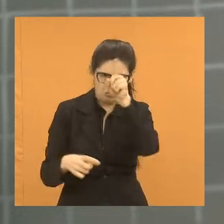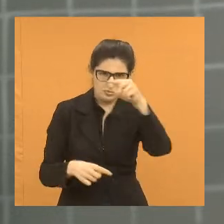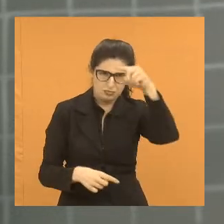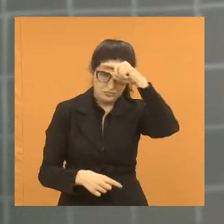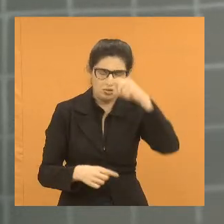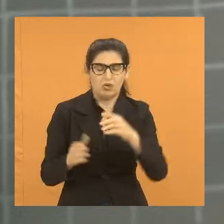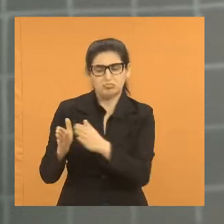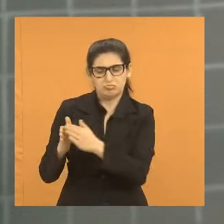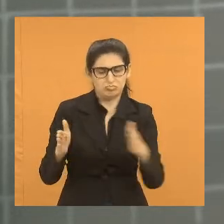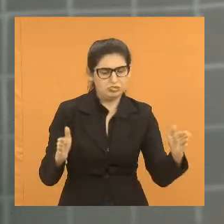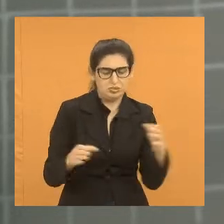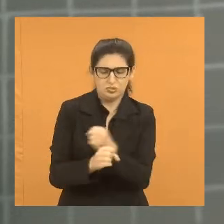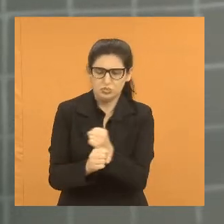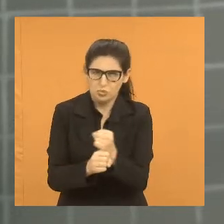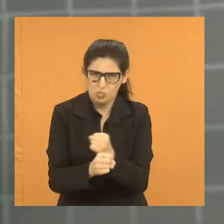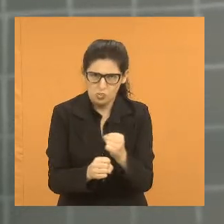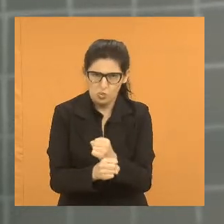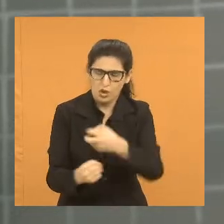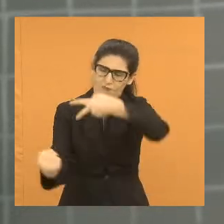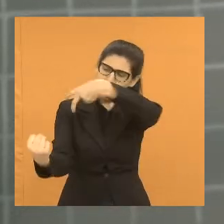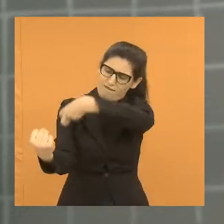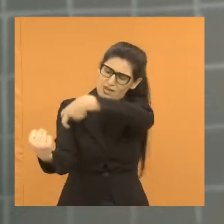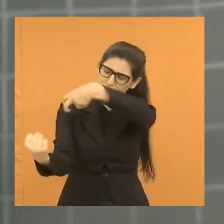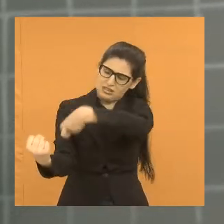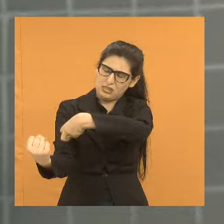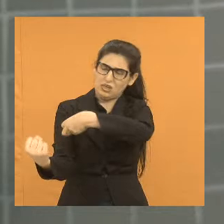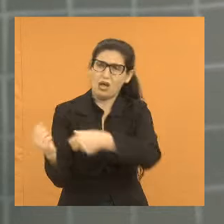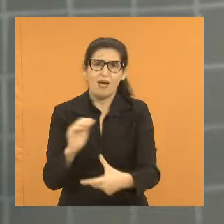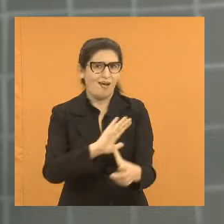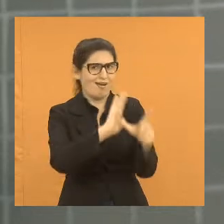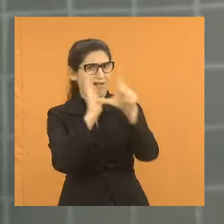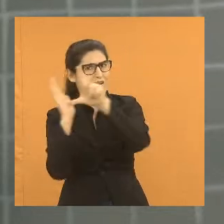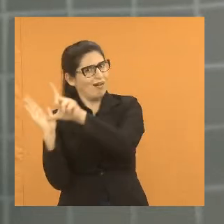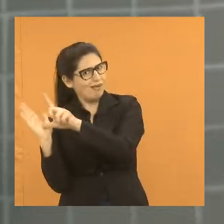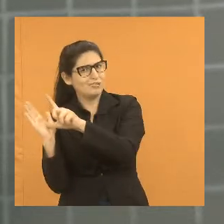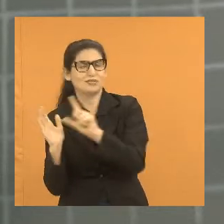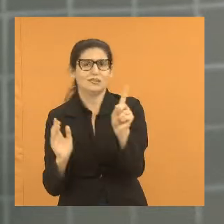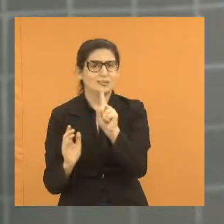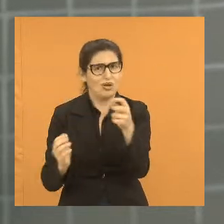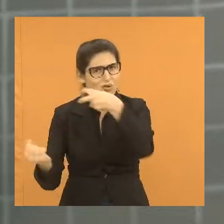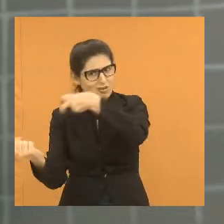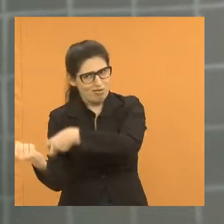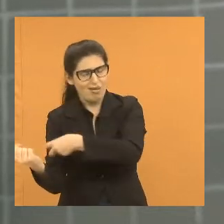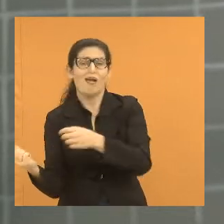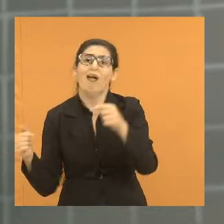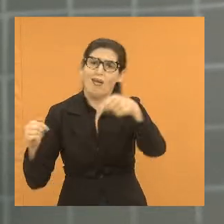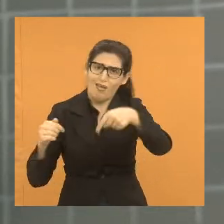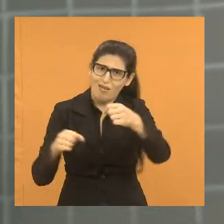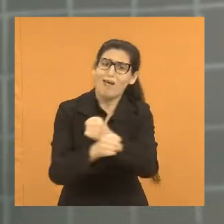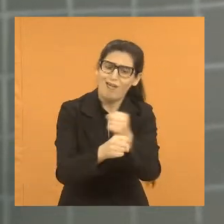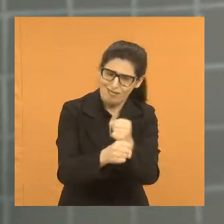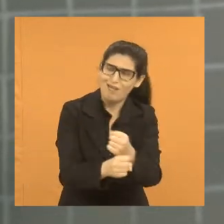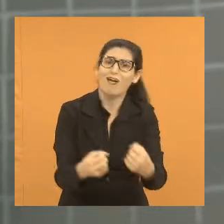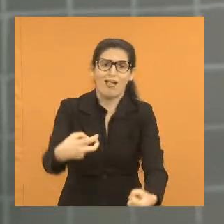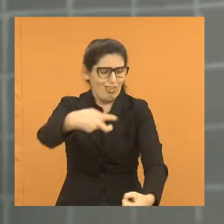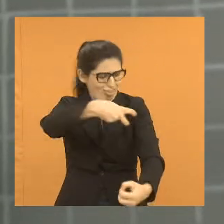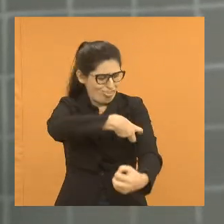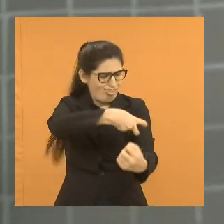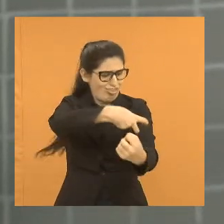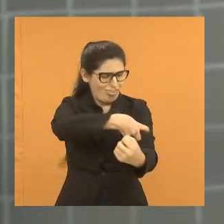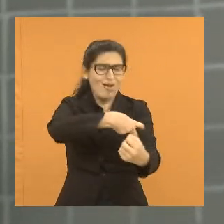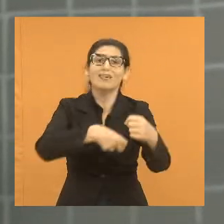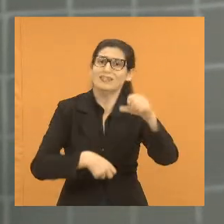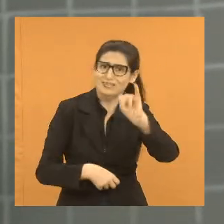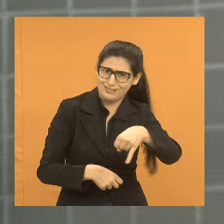Então, vacinas que não eram aplicadas no segundo quadrimestre, este ano o foram, mas, por outro